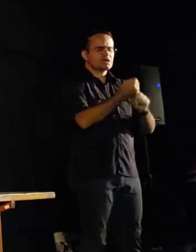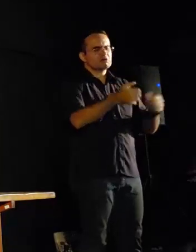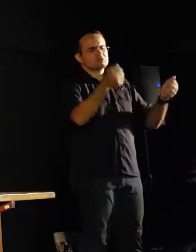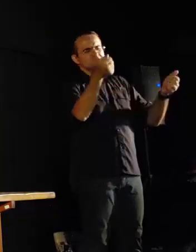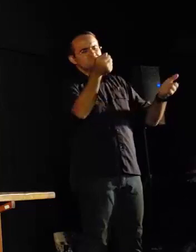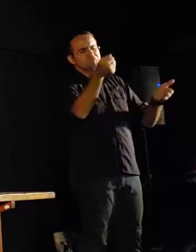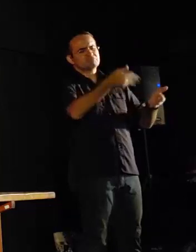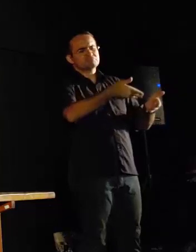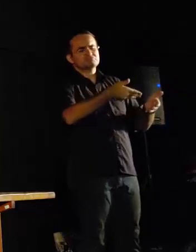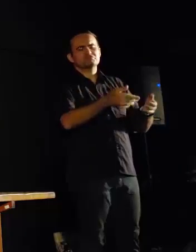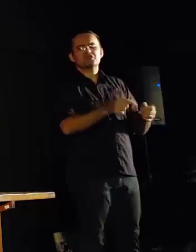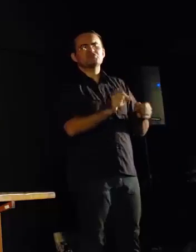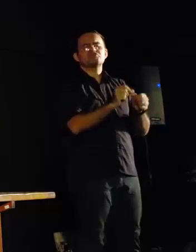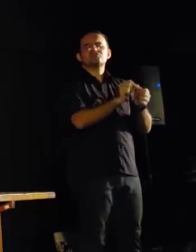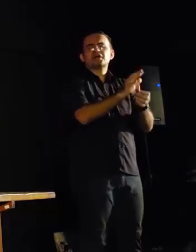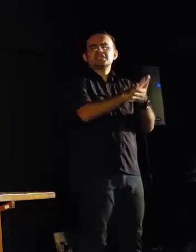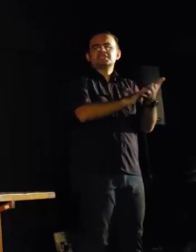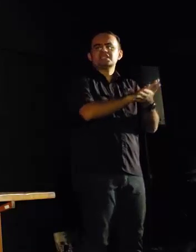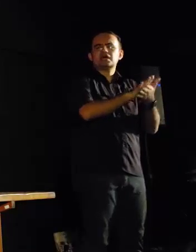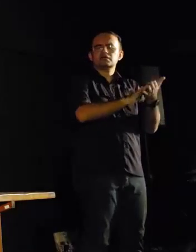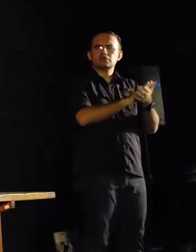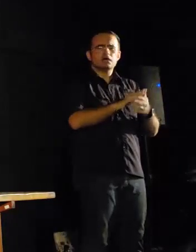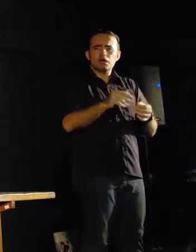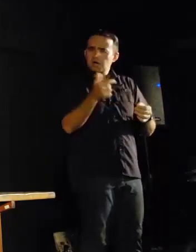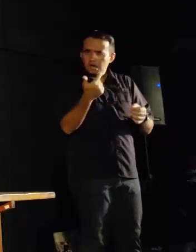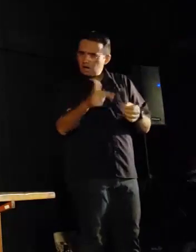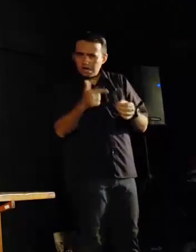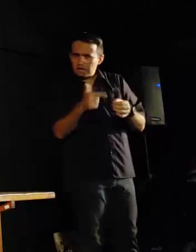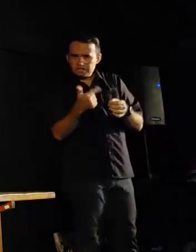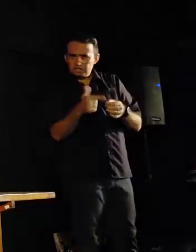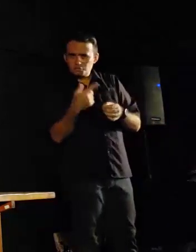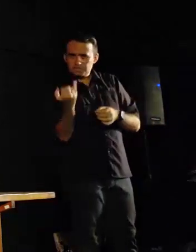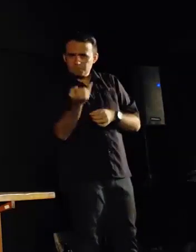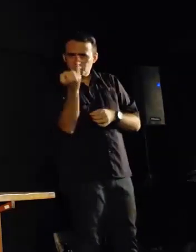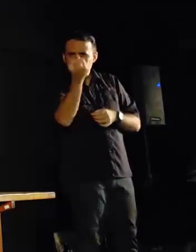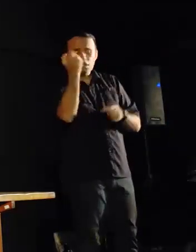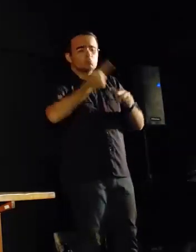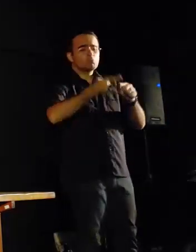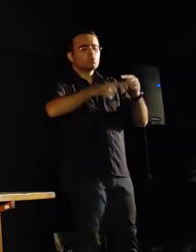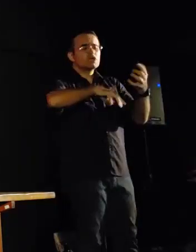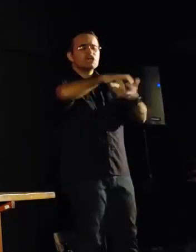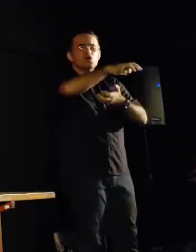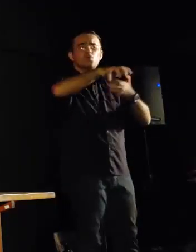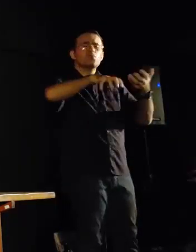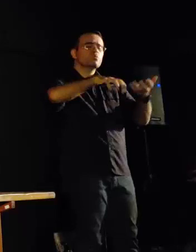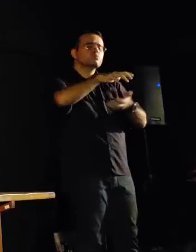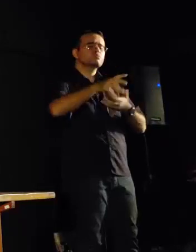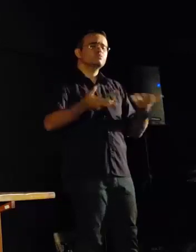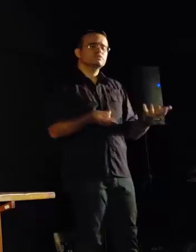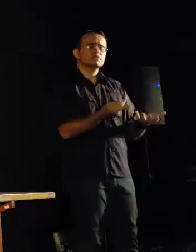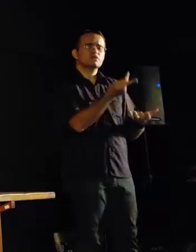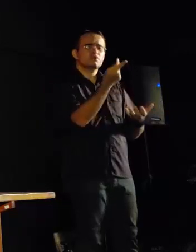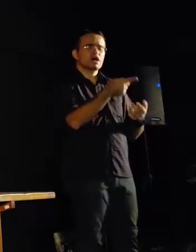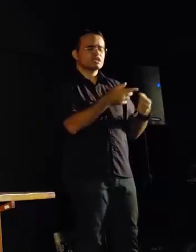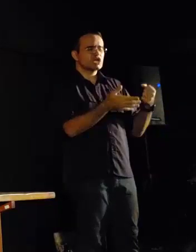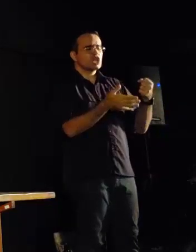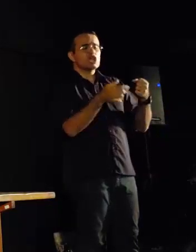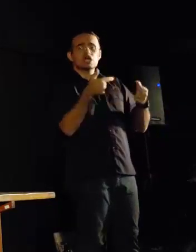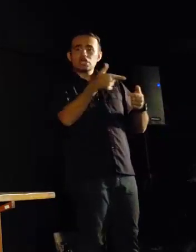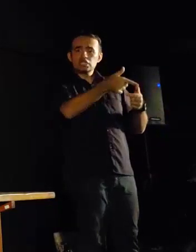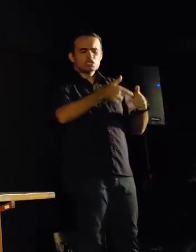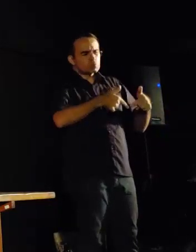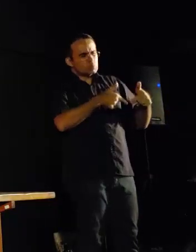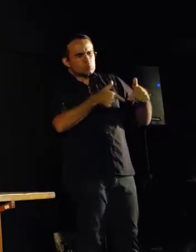gente não tinha função nenhuma, então por que tanta confusão? Por que tanta luta para dizer que, afinal de